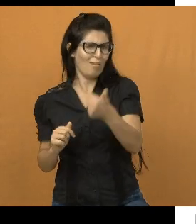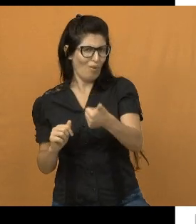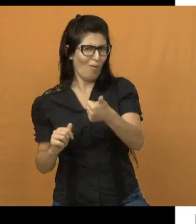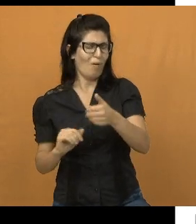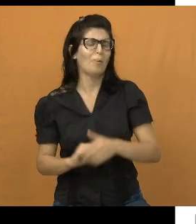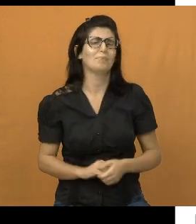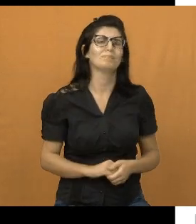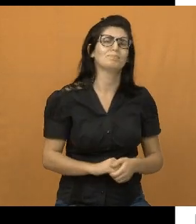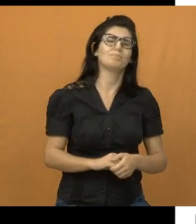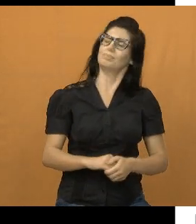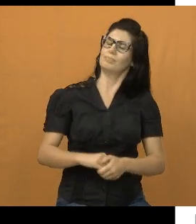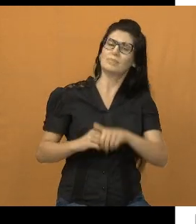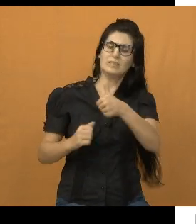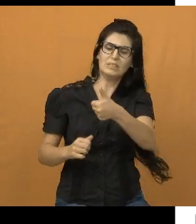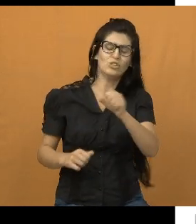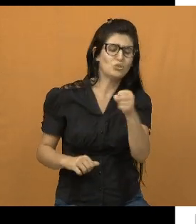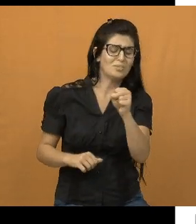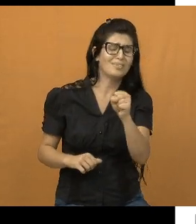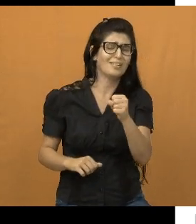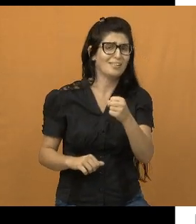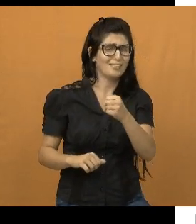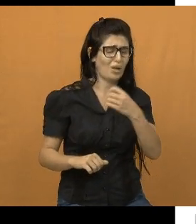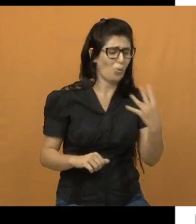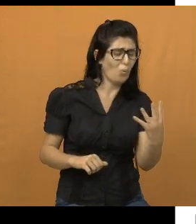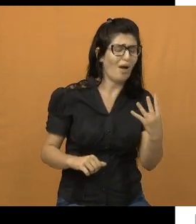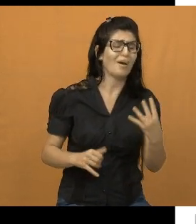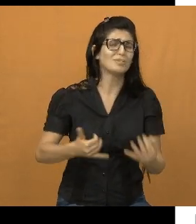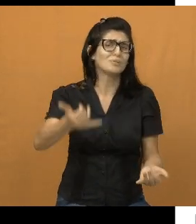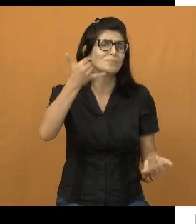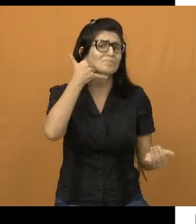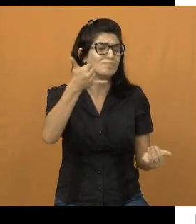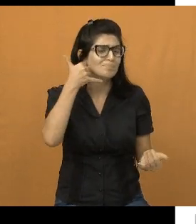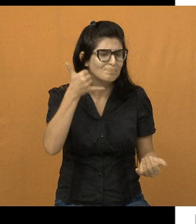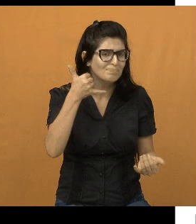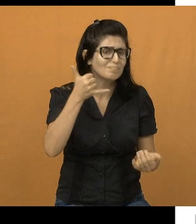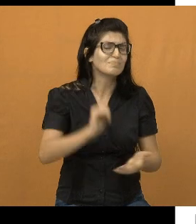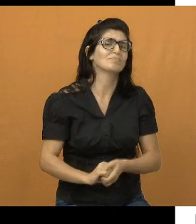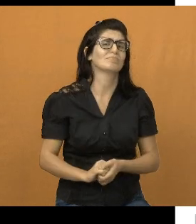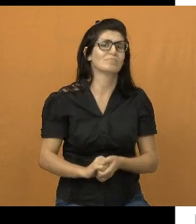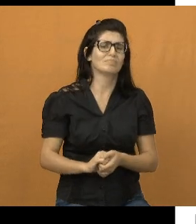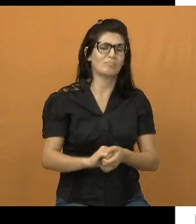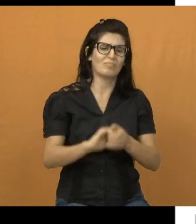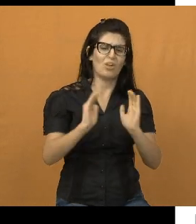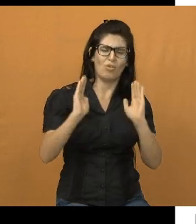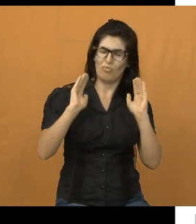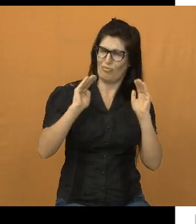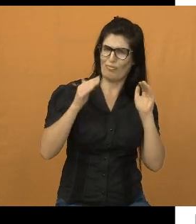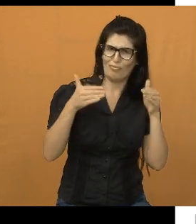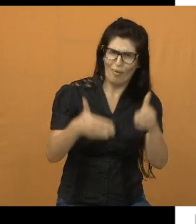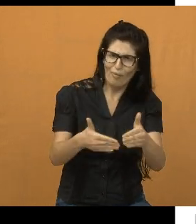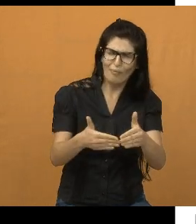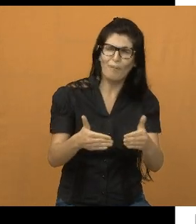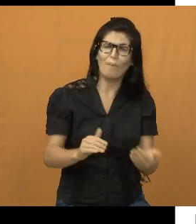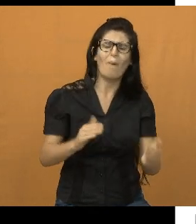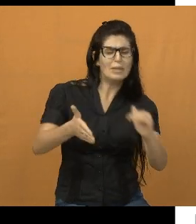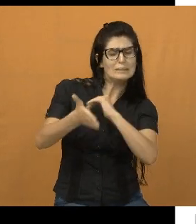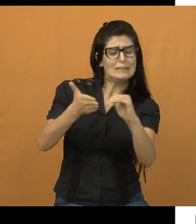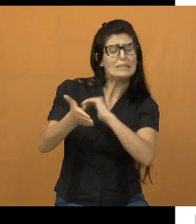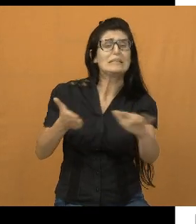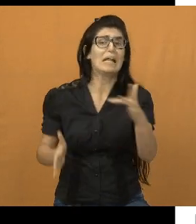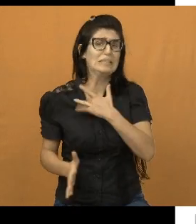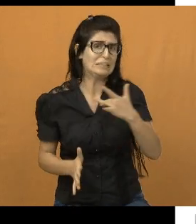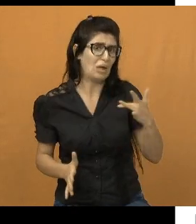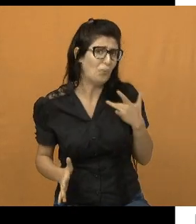recebemos 184 demandas que foram diretamente para a Secretaria de